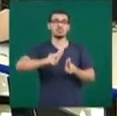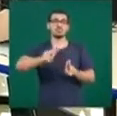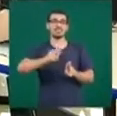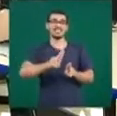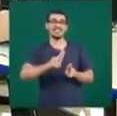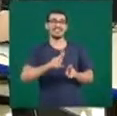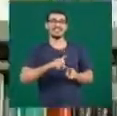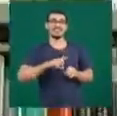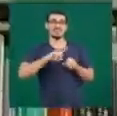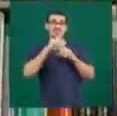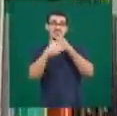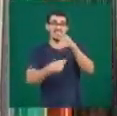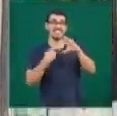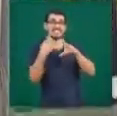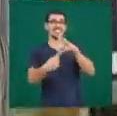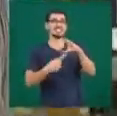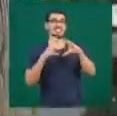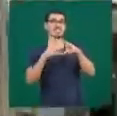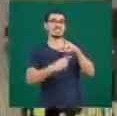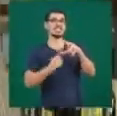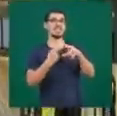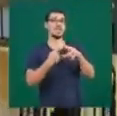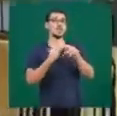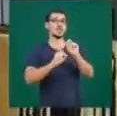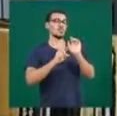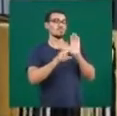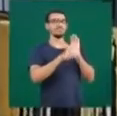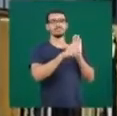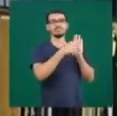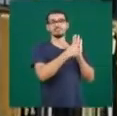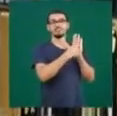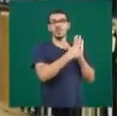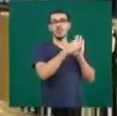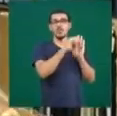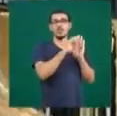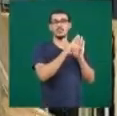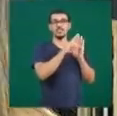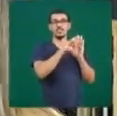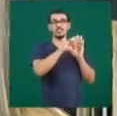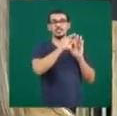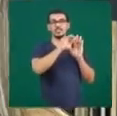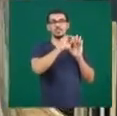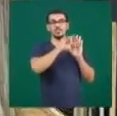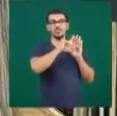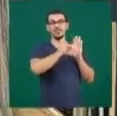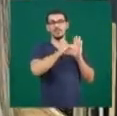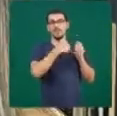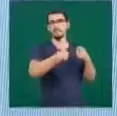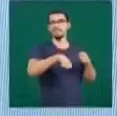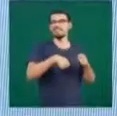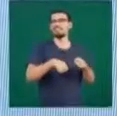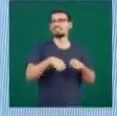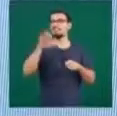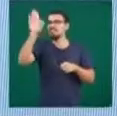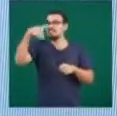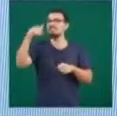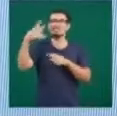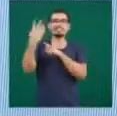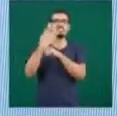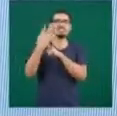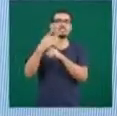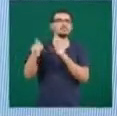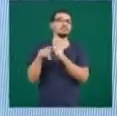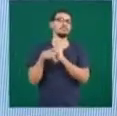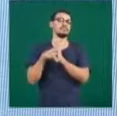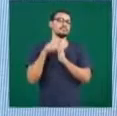internacional Virtua. Para atualizar a plataforma, era necessário pedir suporte nos Estados Unidos. A mudança para o